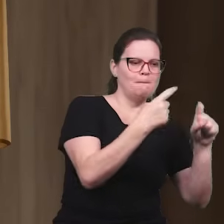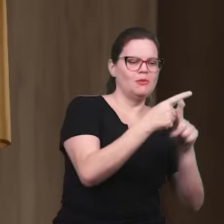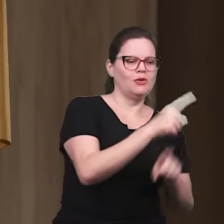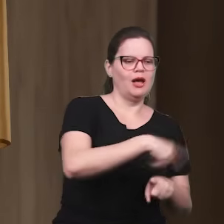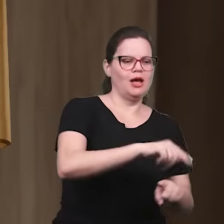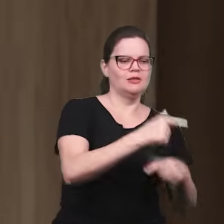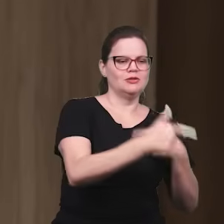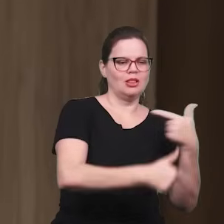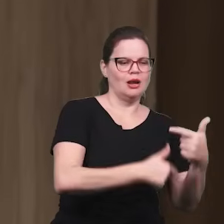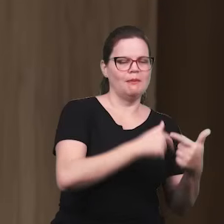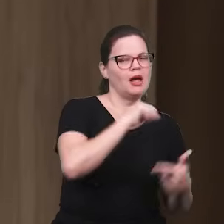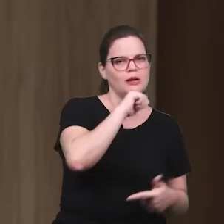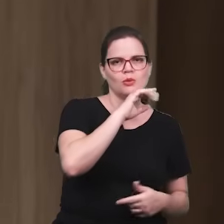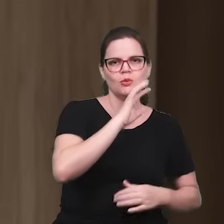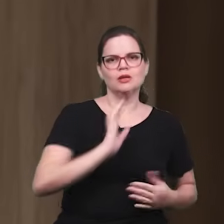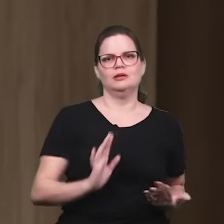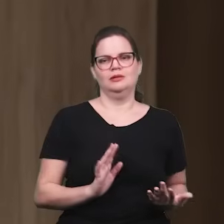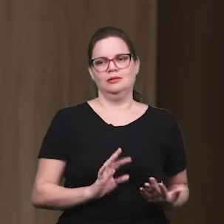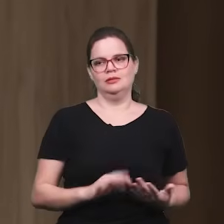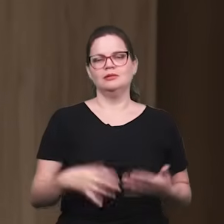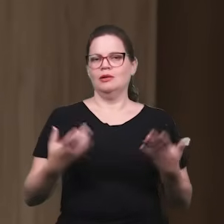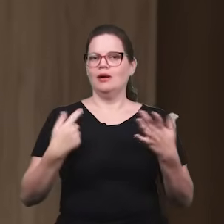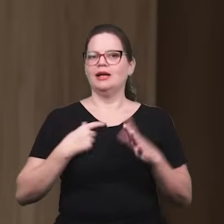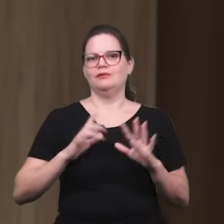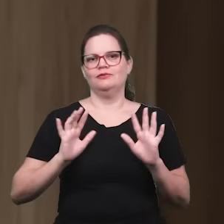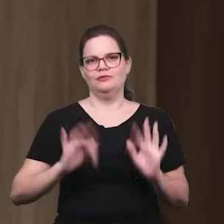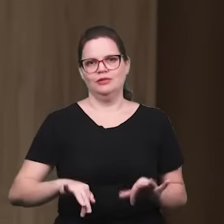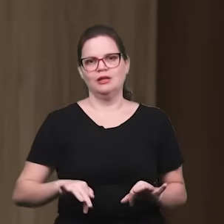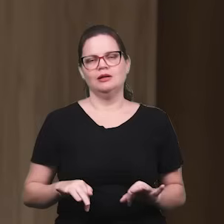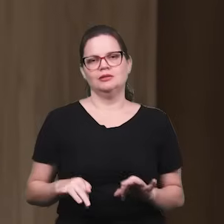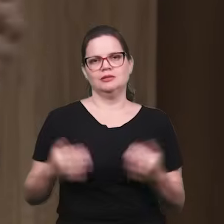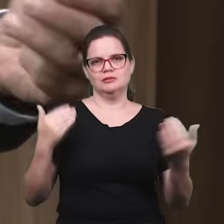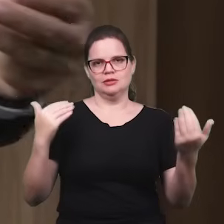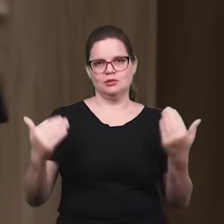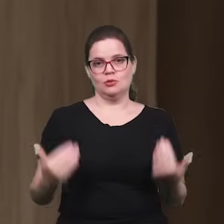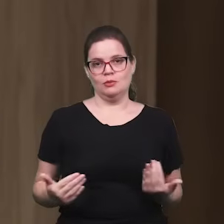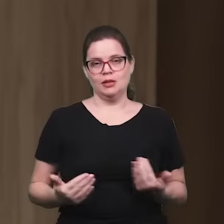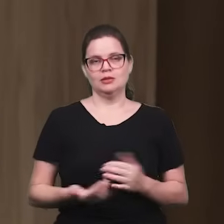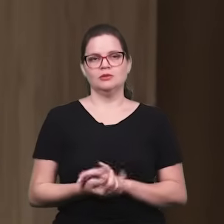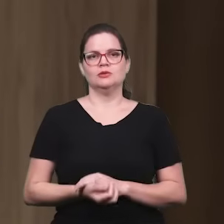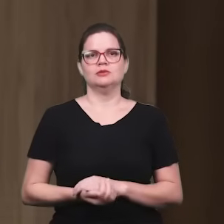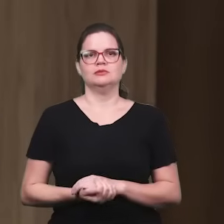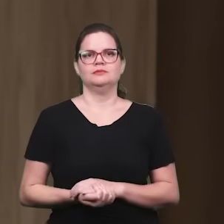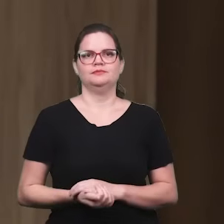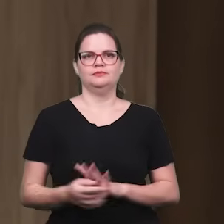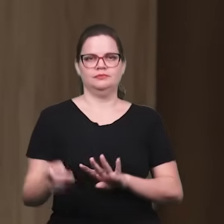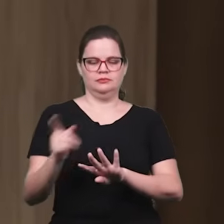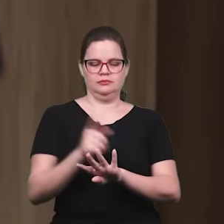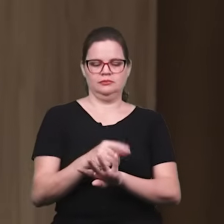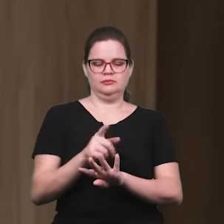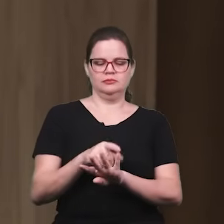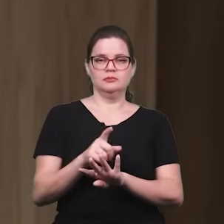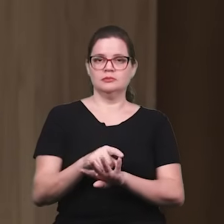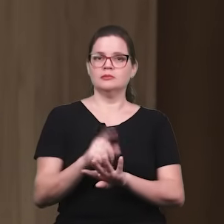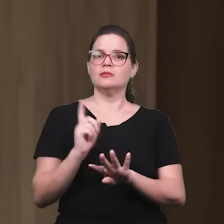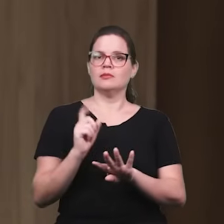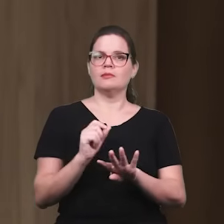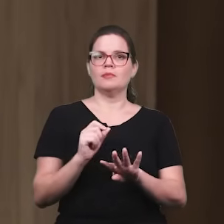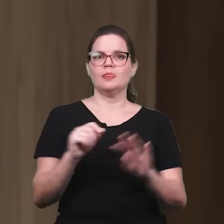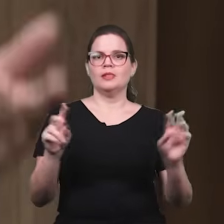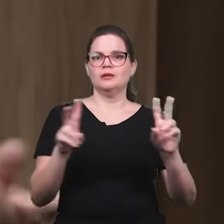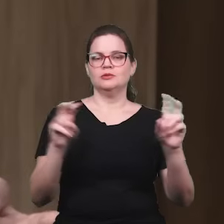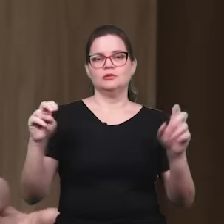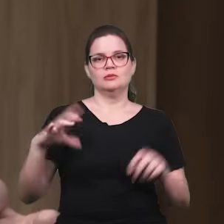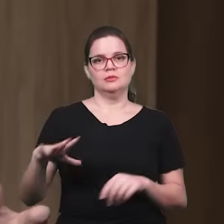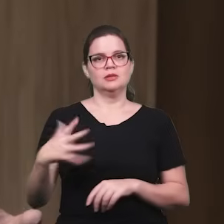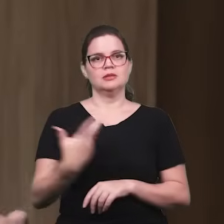más. Tá? Então, ele encerra o seu diálogo com essa 4ª ilustração